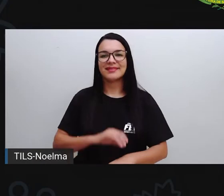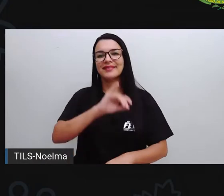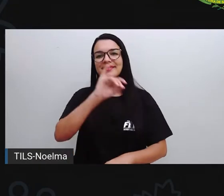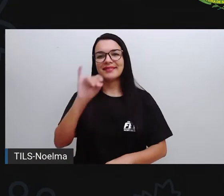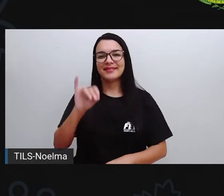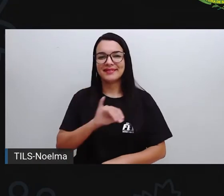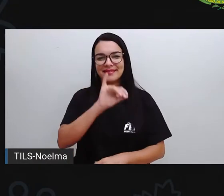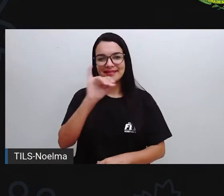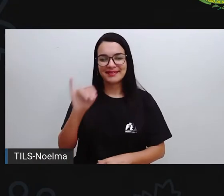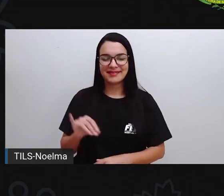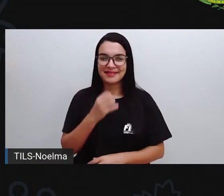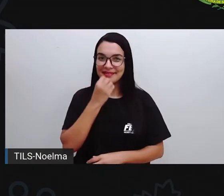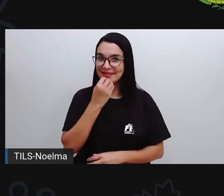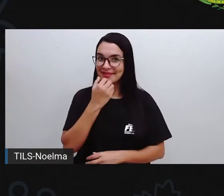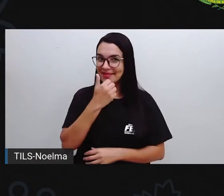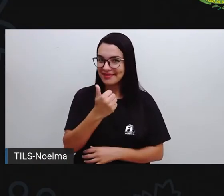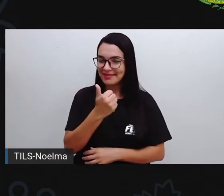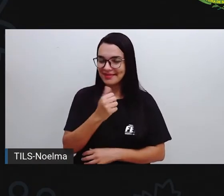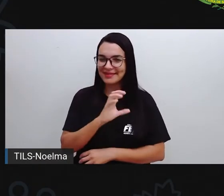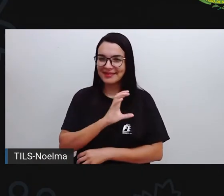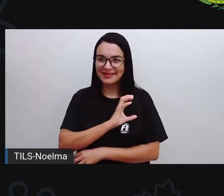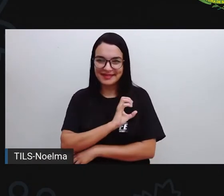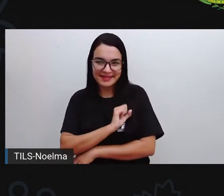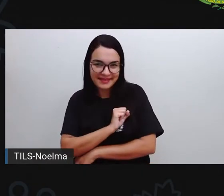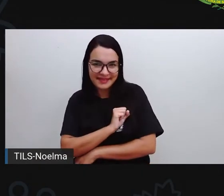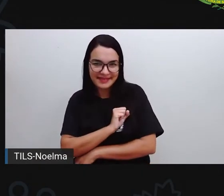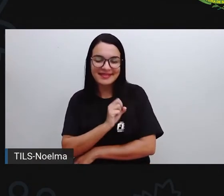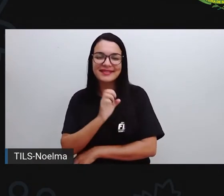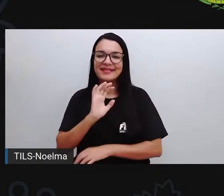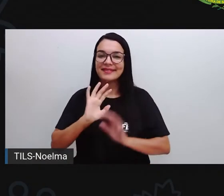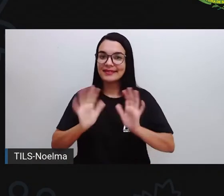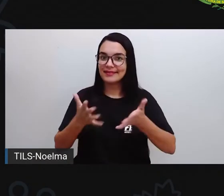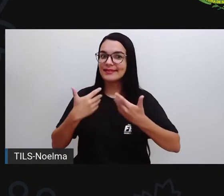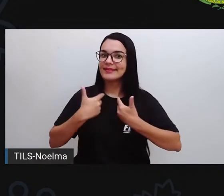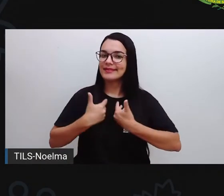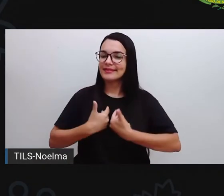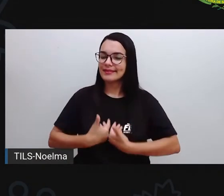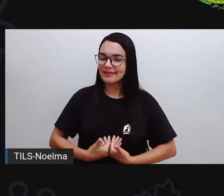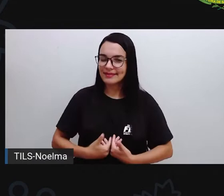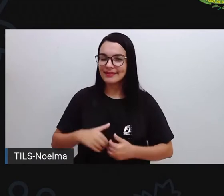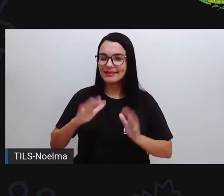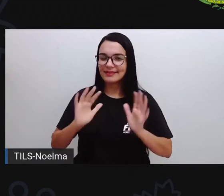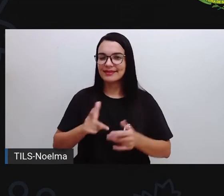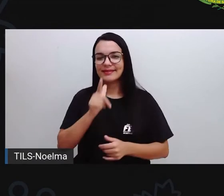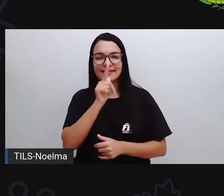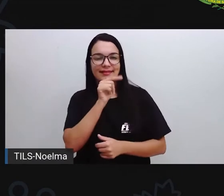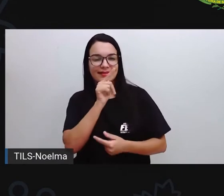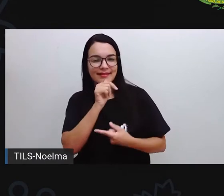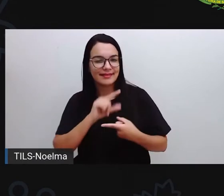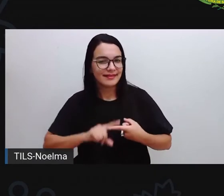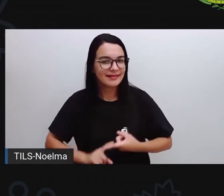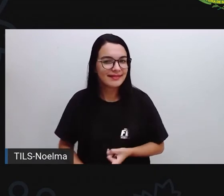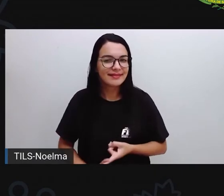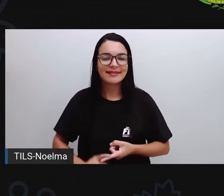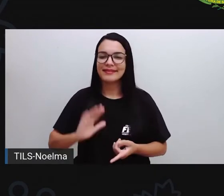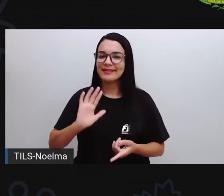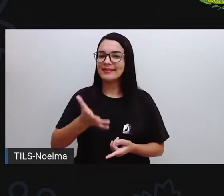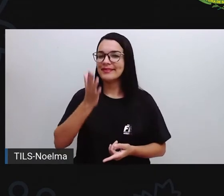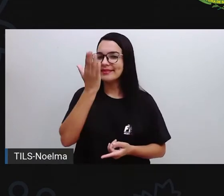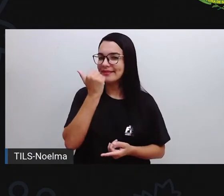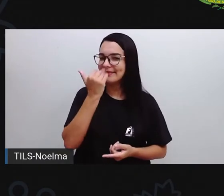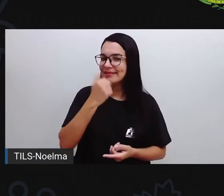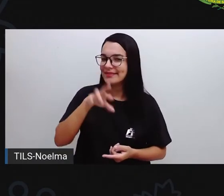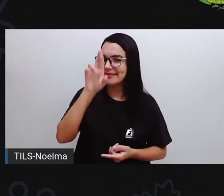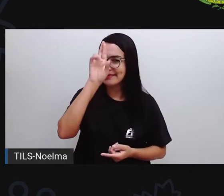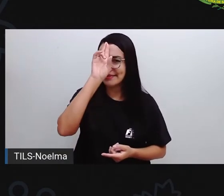Olá, meus amores! E aí, tudo bem com vocês? Já descansaram? Já tomaram aquela água? Já